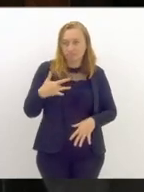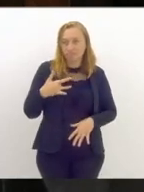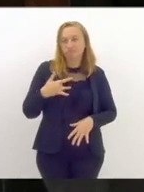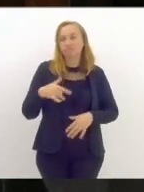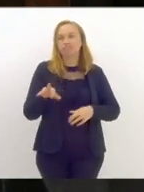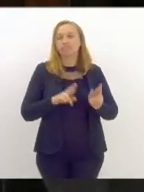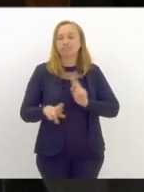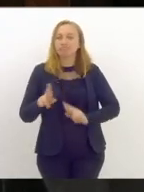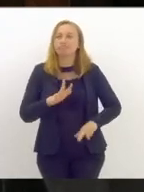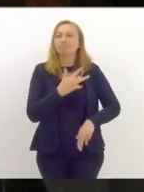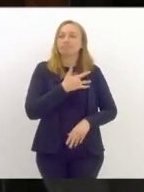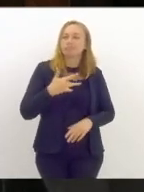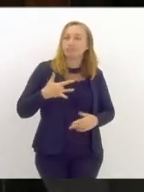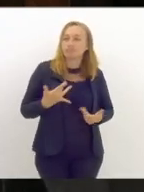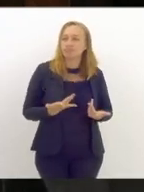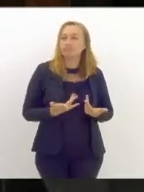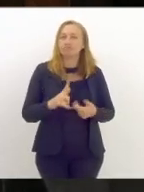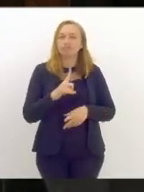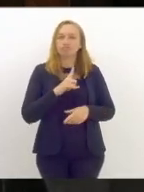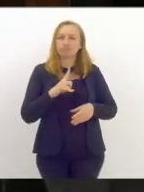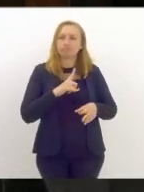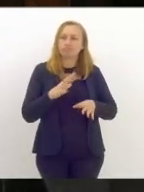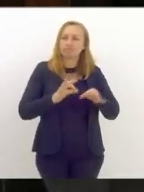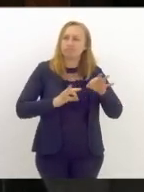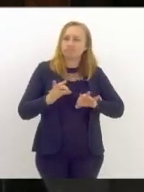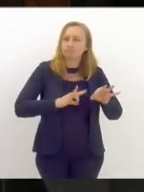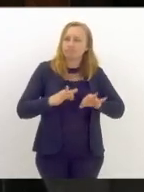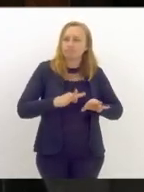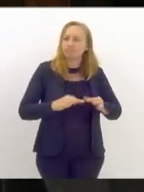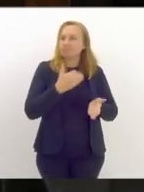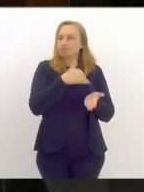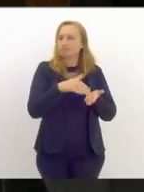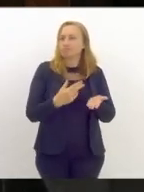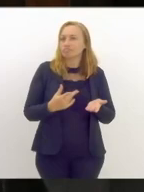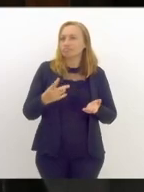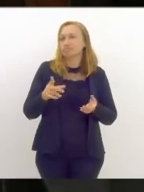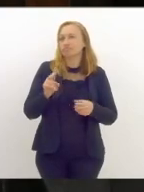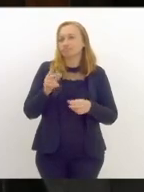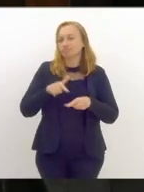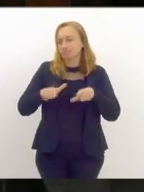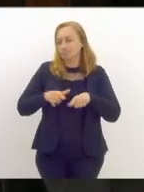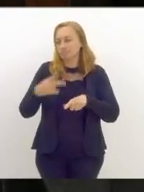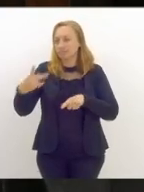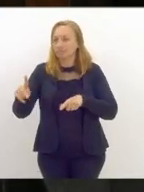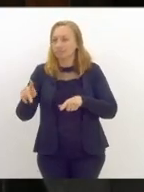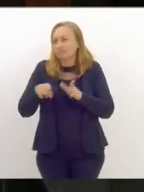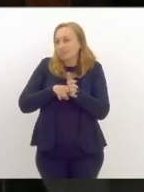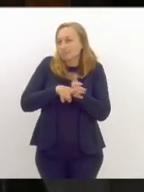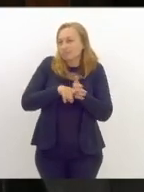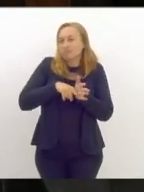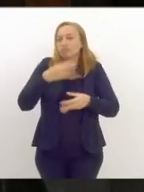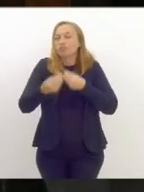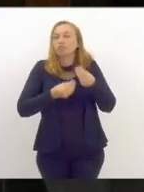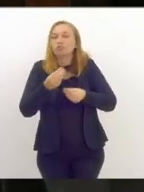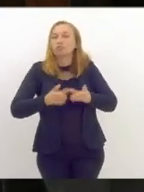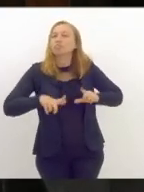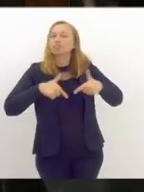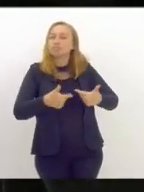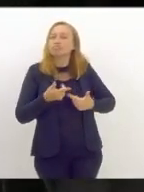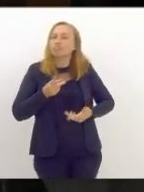saúde que a gente tem que plantar na secretaria, e a função dela fiscalizar a forma como ela fez isso,